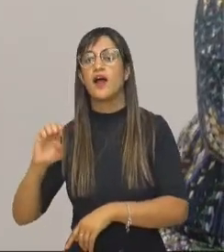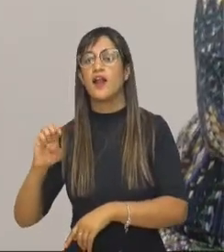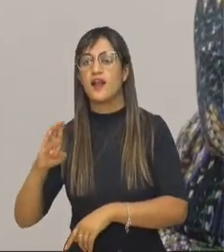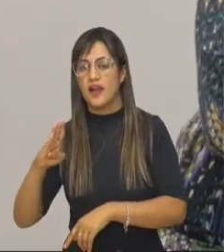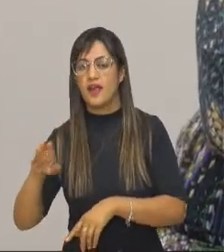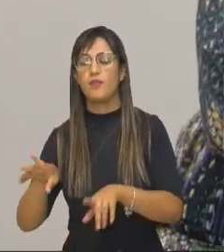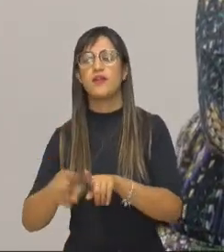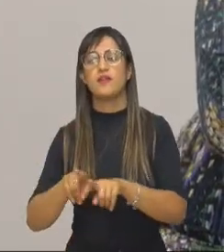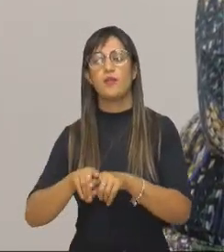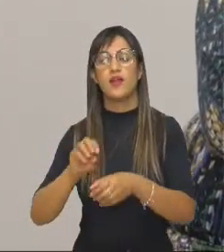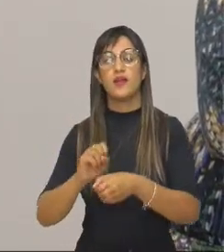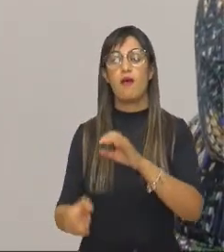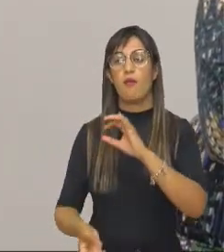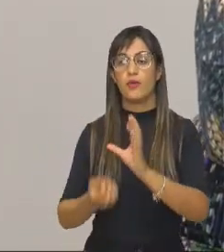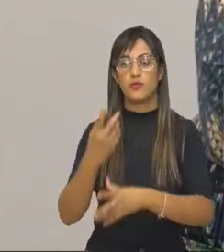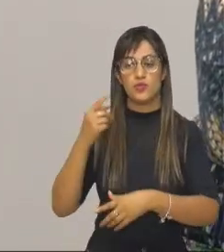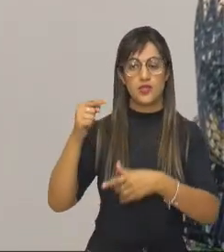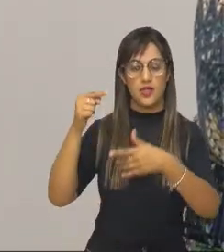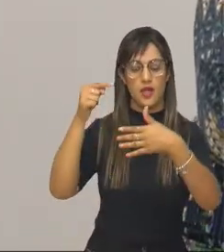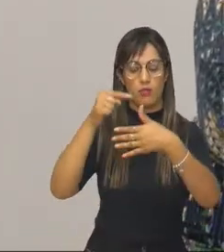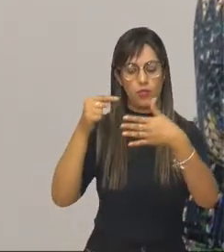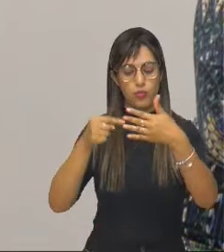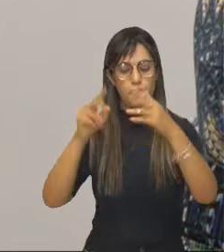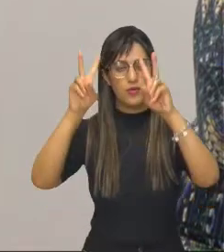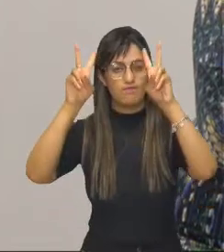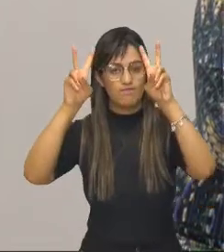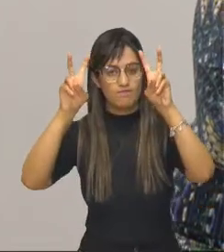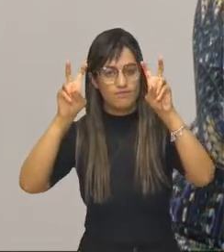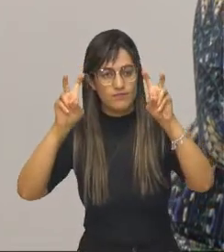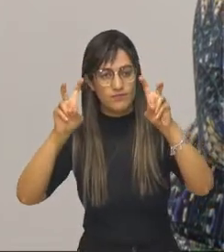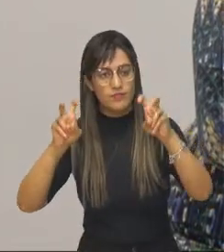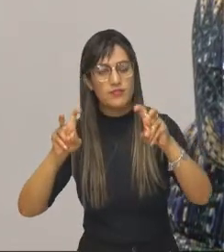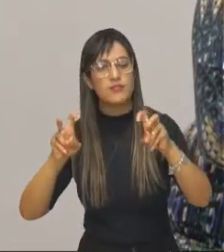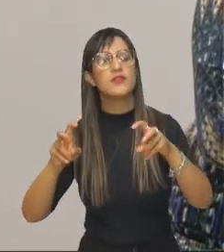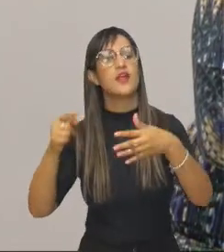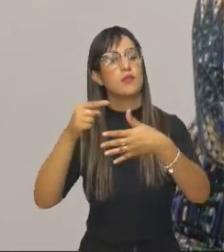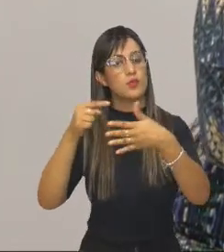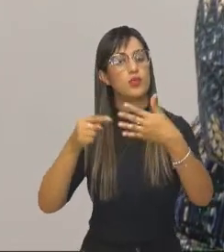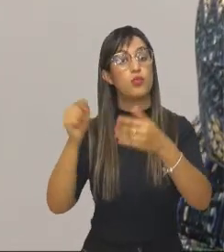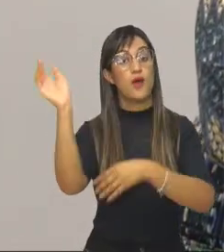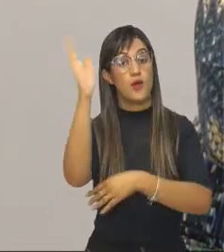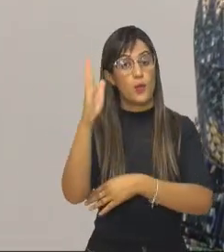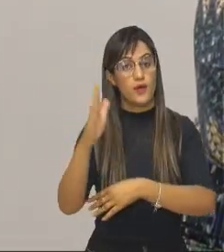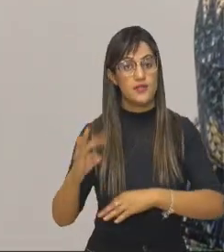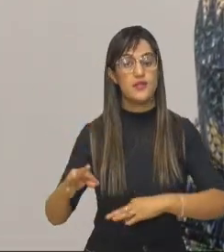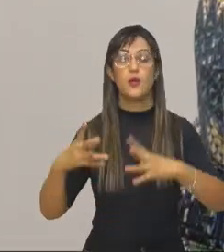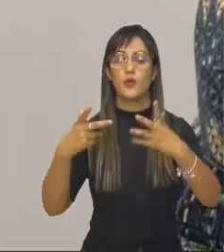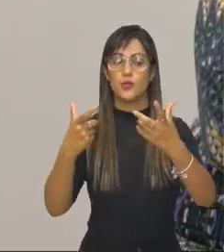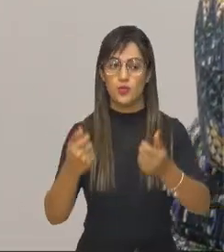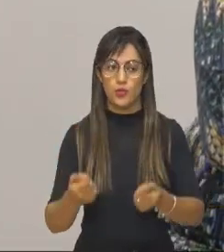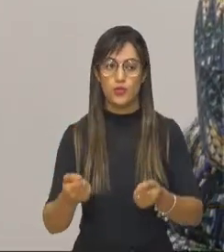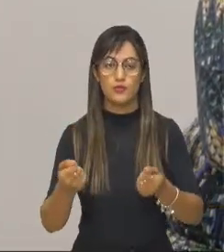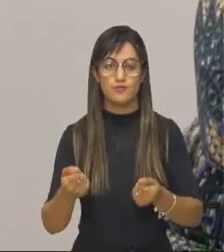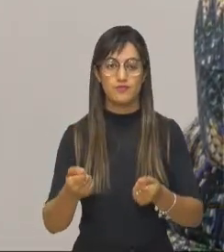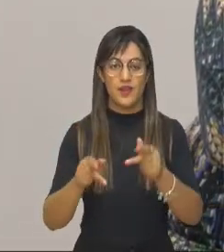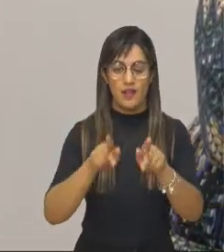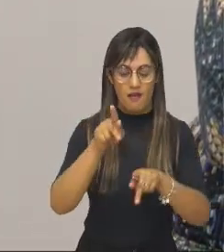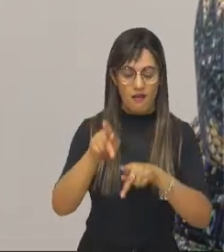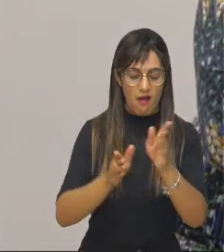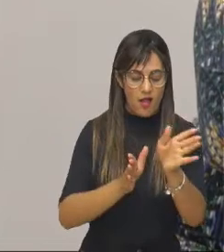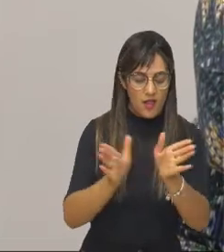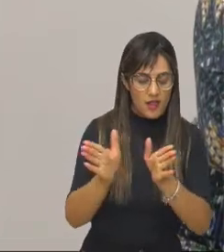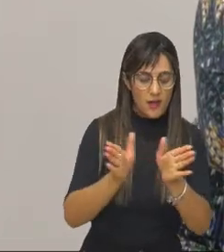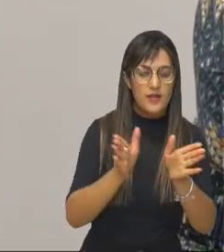que, ao produzir questões para a psicologia, inevitavelmente a gente está produzindo questões para o Brasil inteiro, inclusive para as pessoas que não acessam diretamente